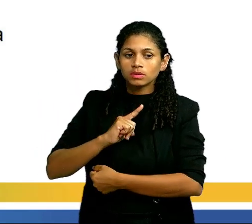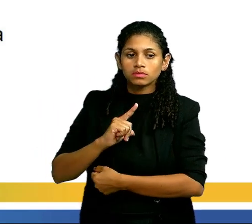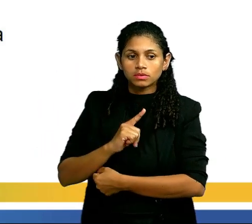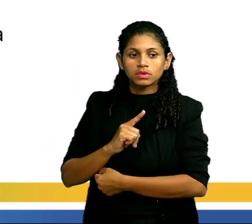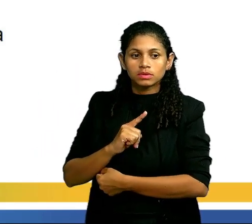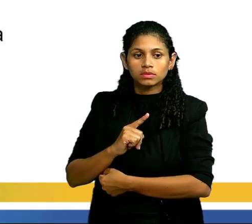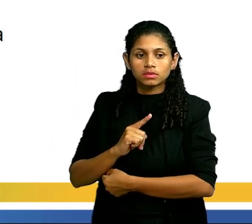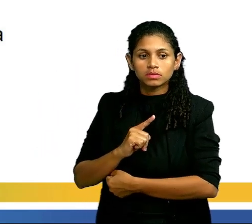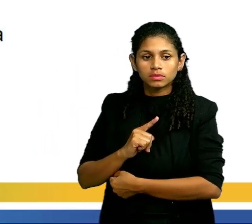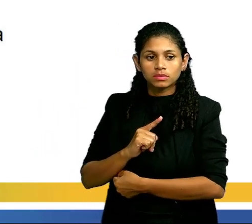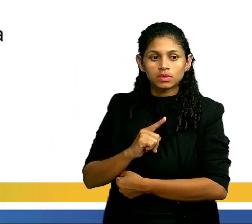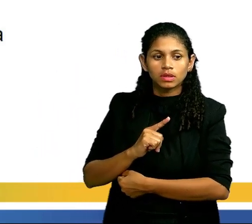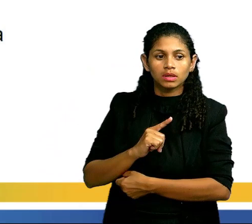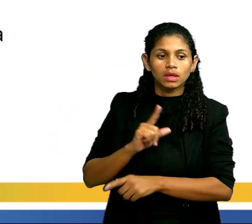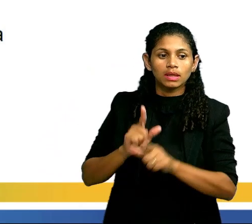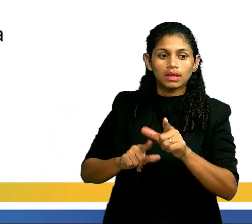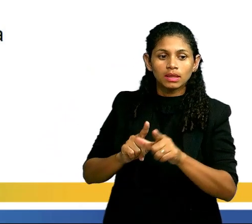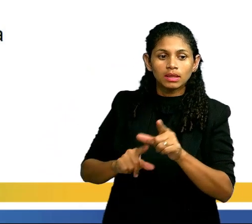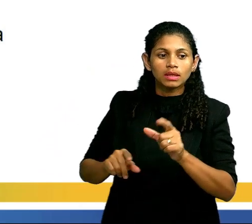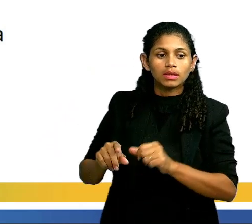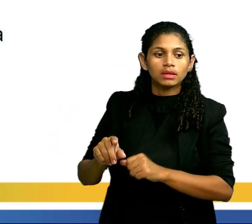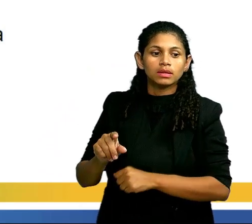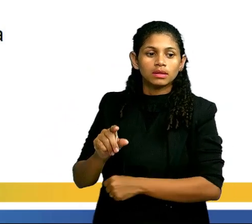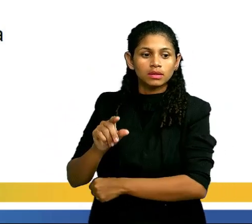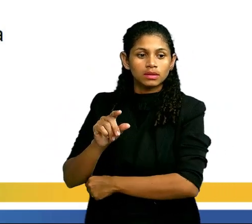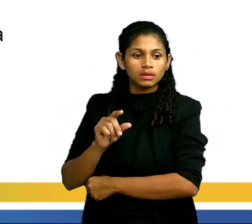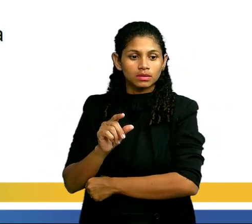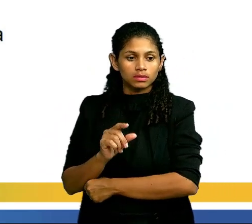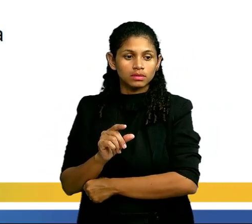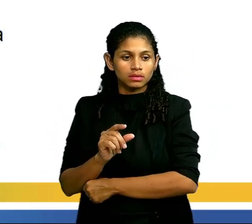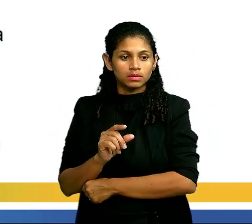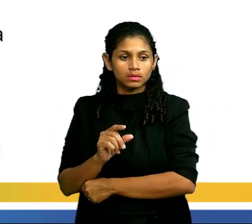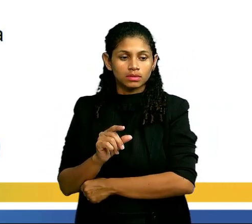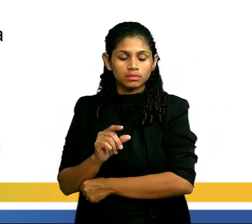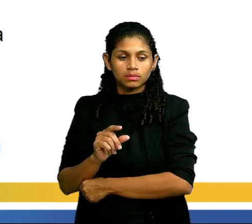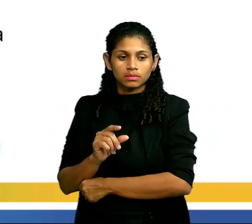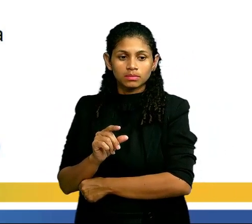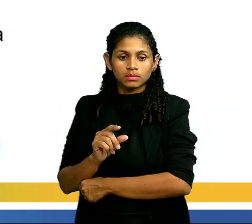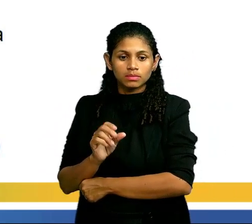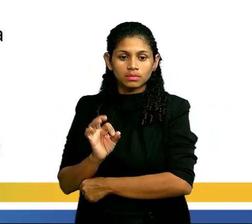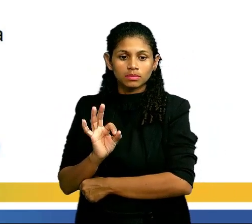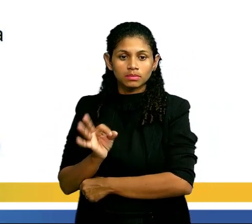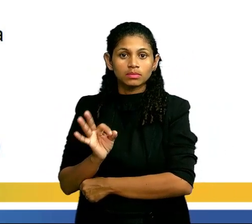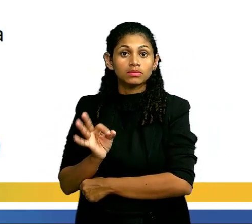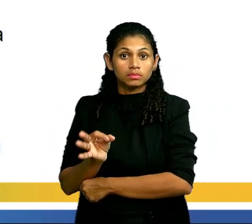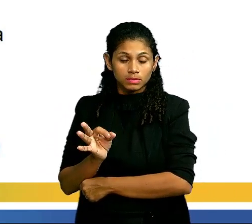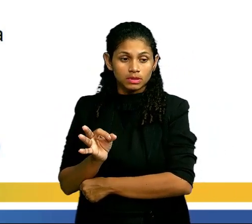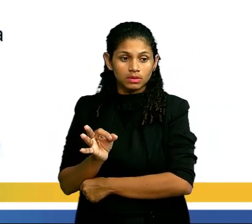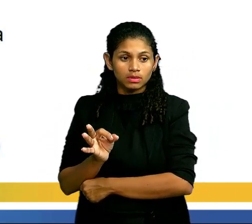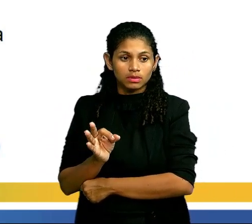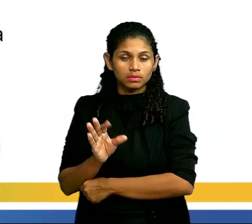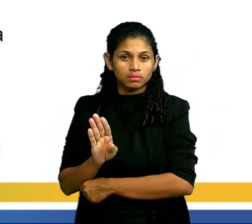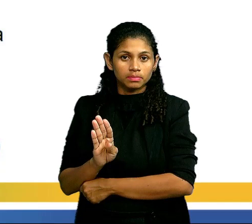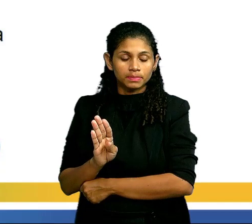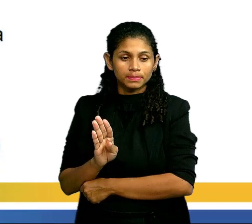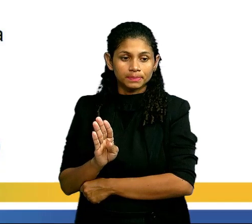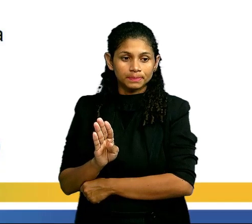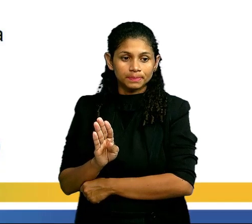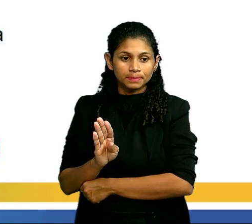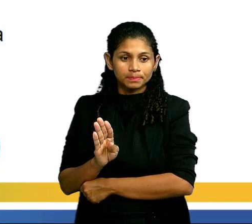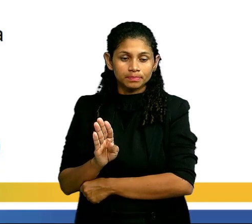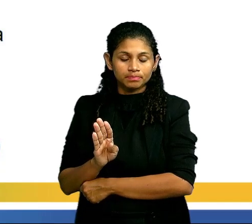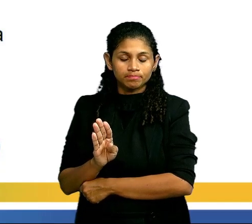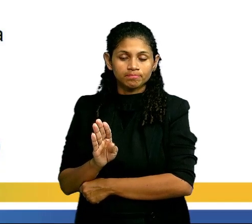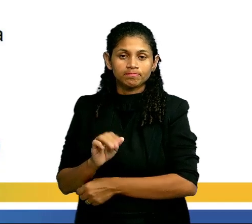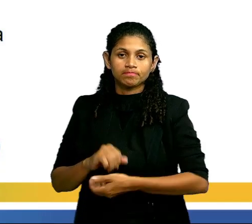hibridização sp2. Então, o nosso gabarito, ó, ali na tela para vocês, letra B. Perfeito, pessoal?